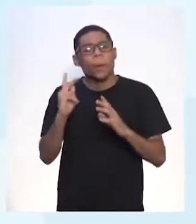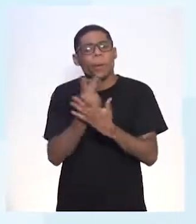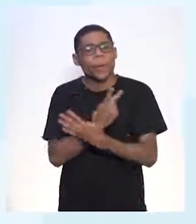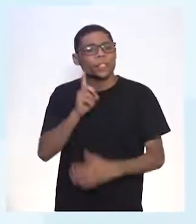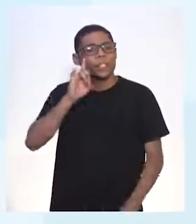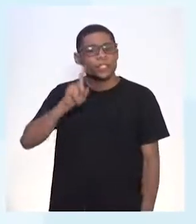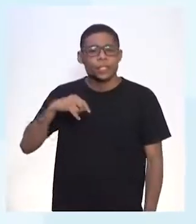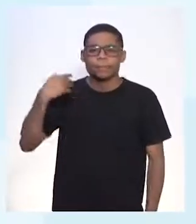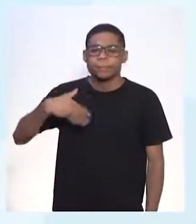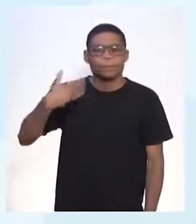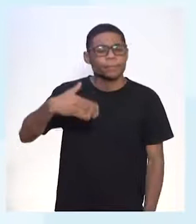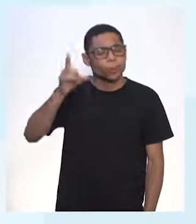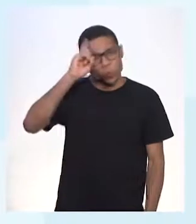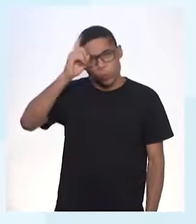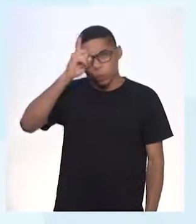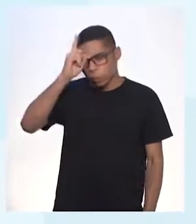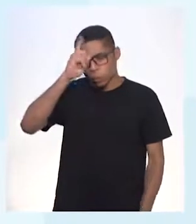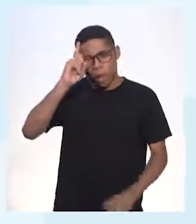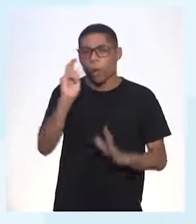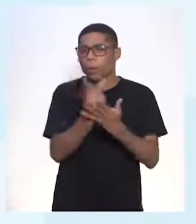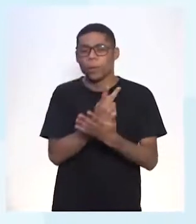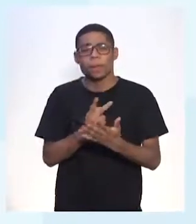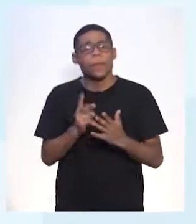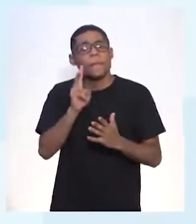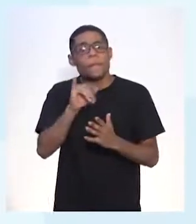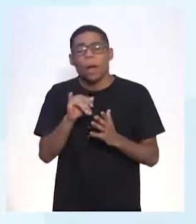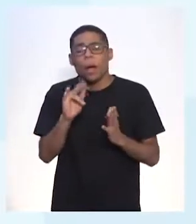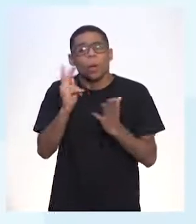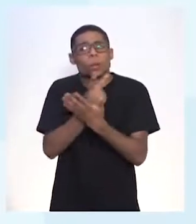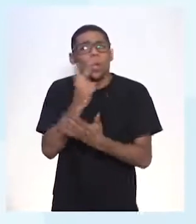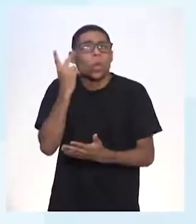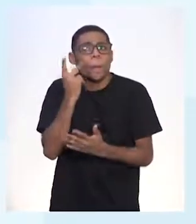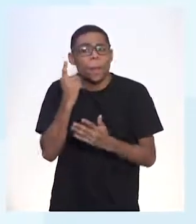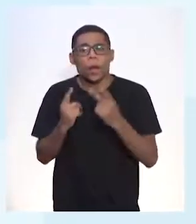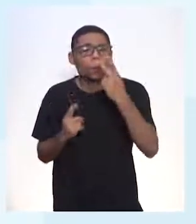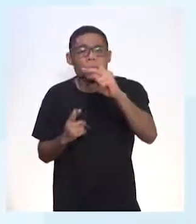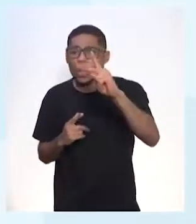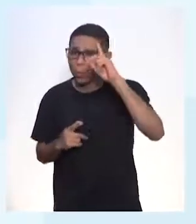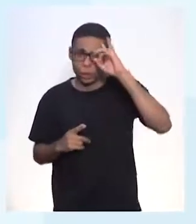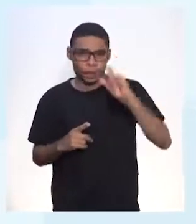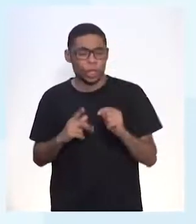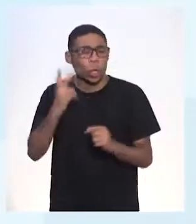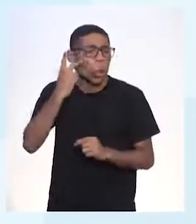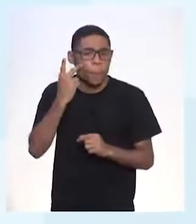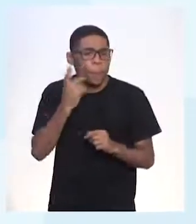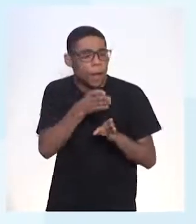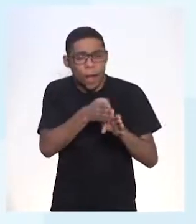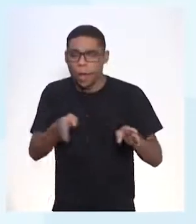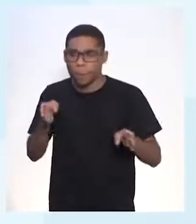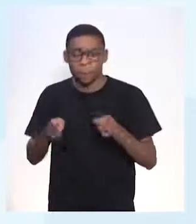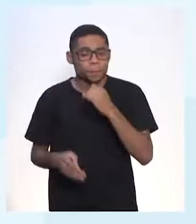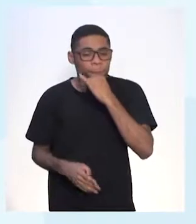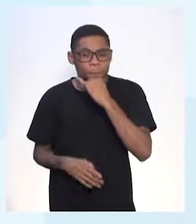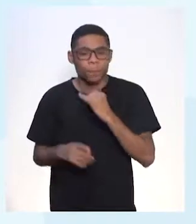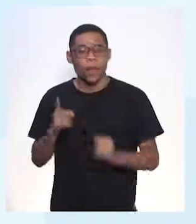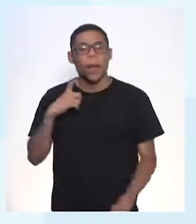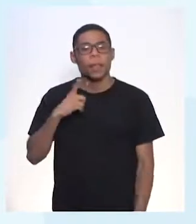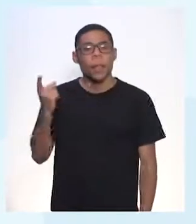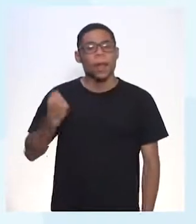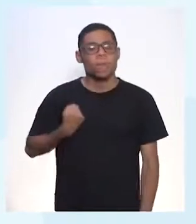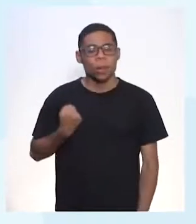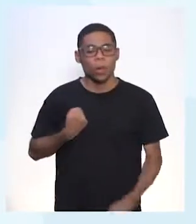Essas operações, elas vão acontecer normalmente no nosso dia a dia. Então, eu vou ter aqui os valores, no caso aqui